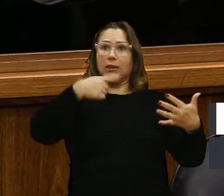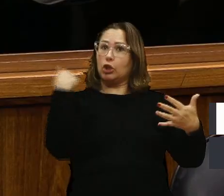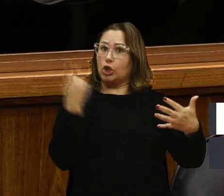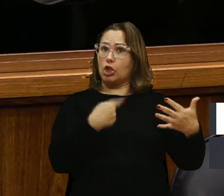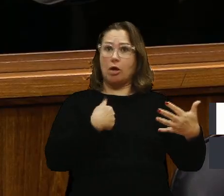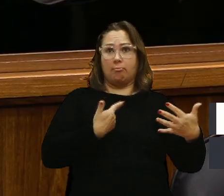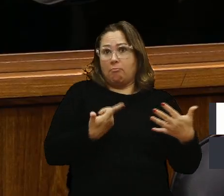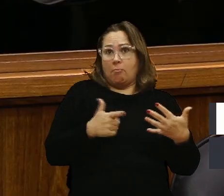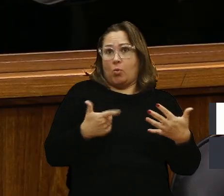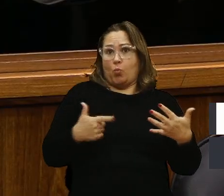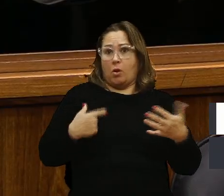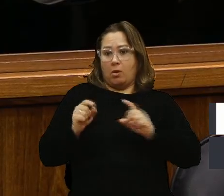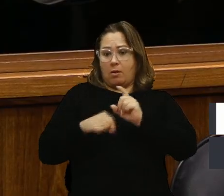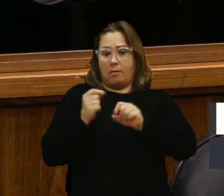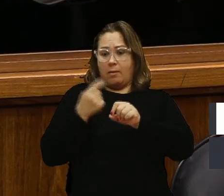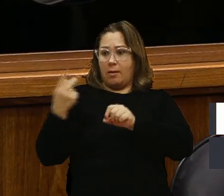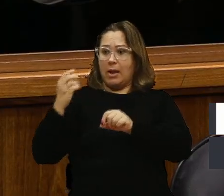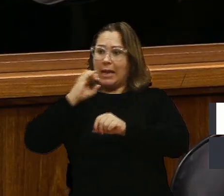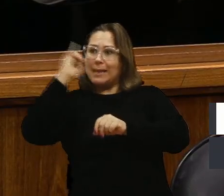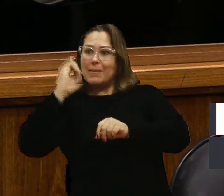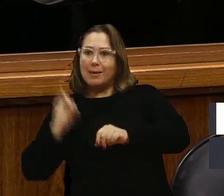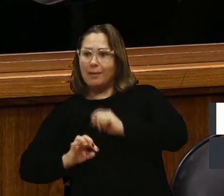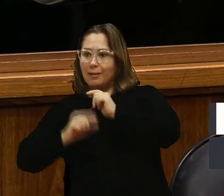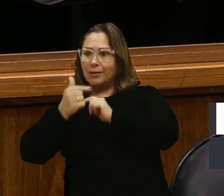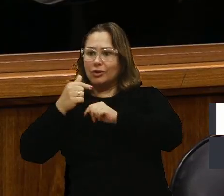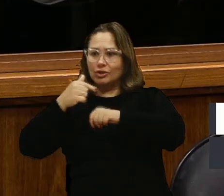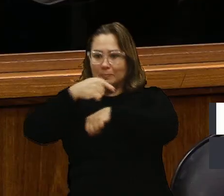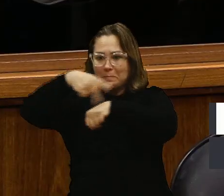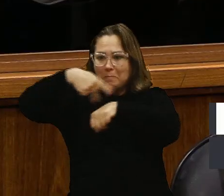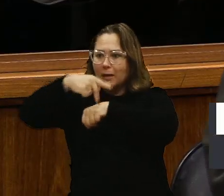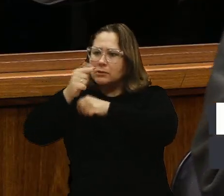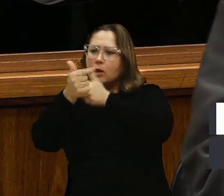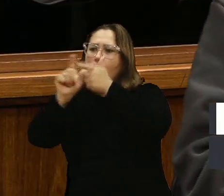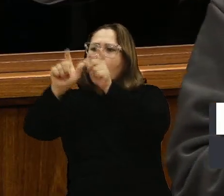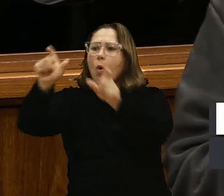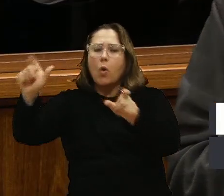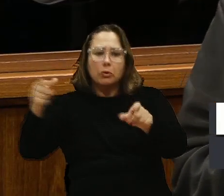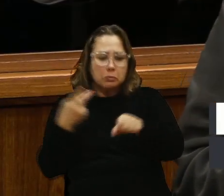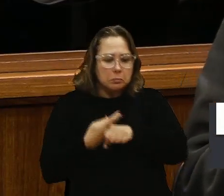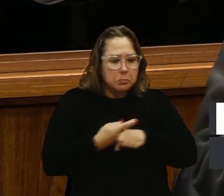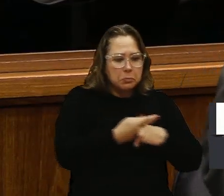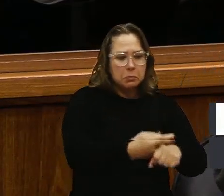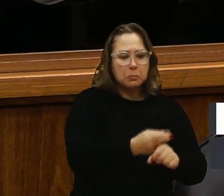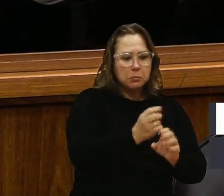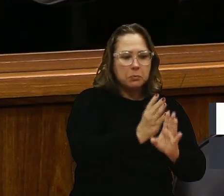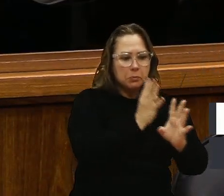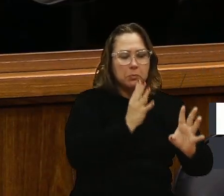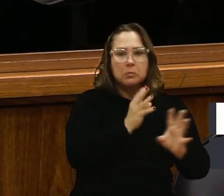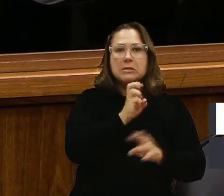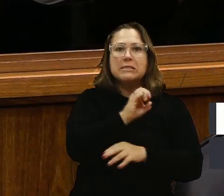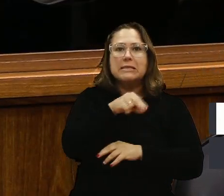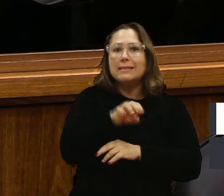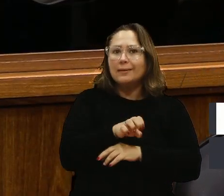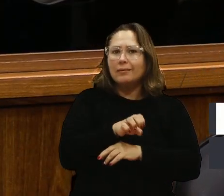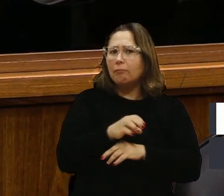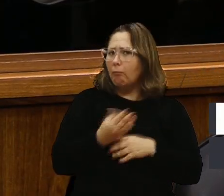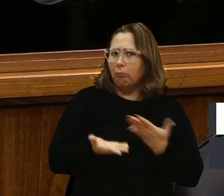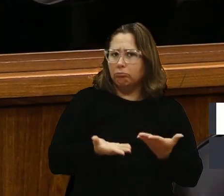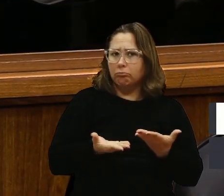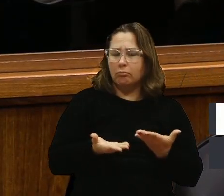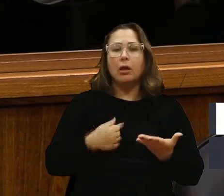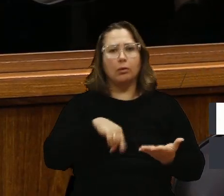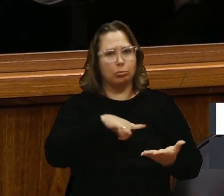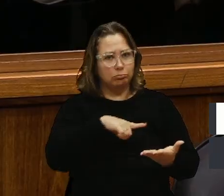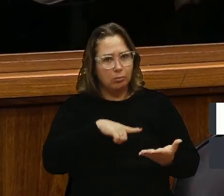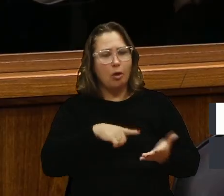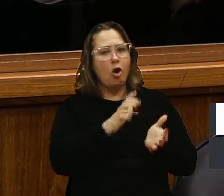não tem a procura dos imigrantes no Cine? Eu tenho um colega, um amigo,